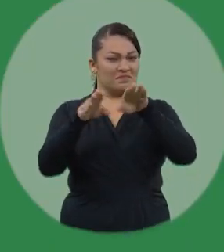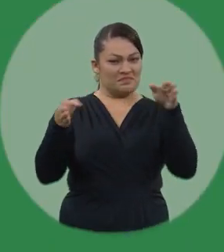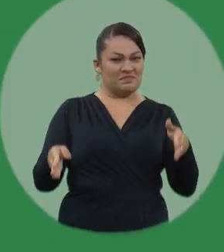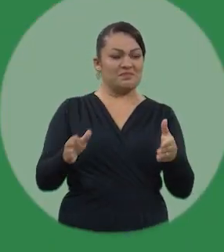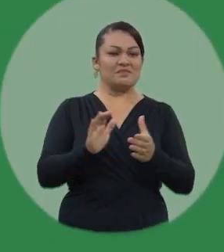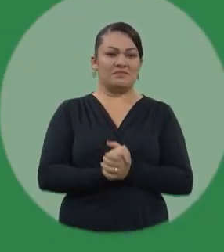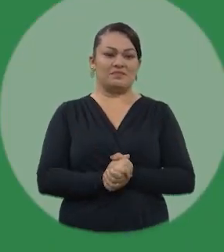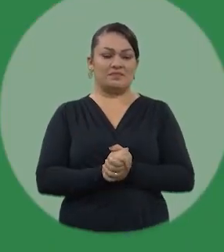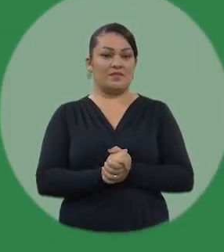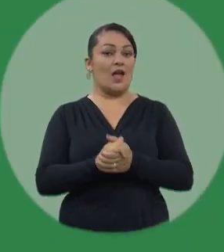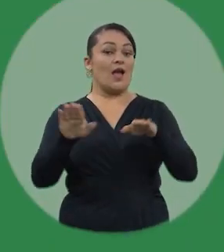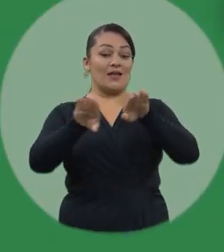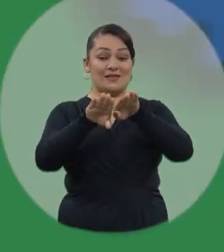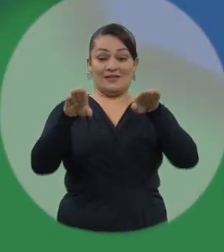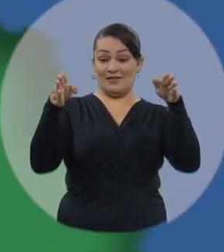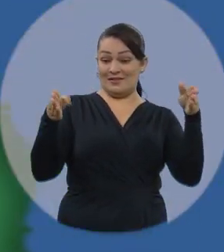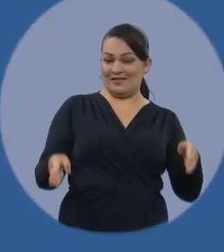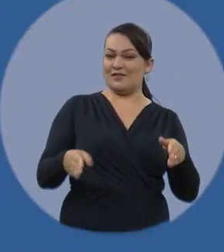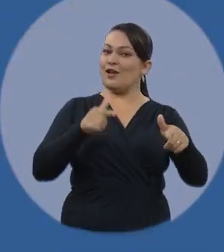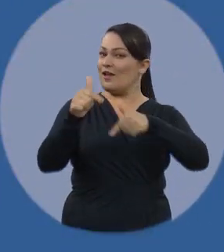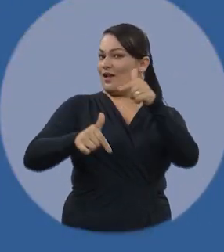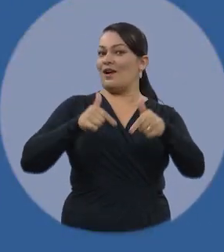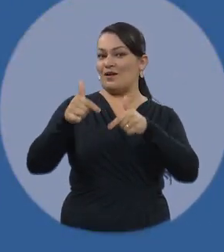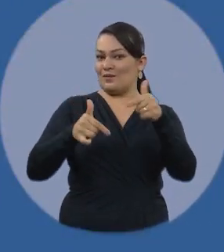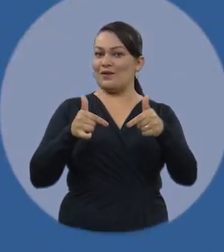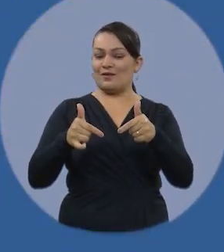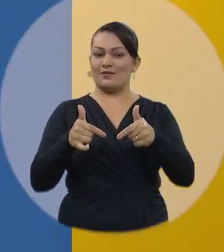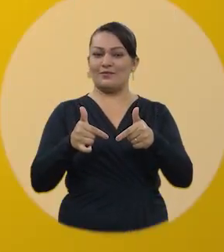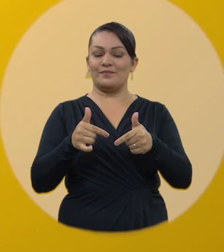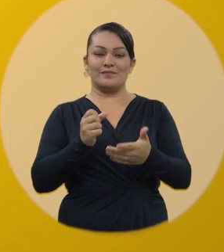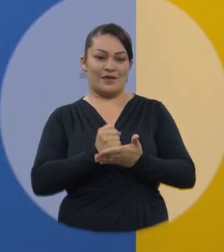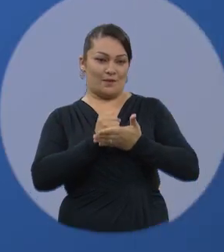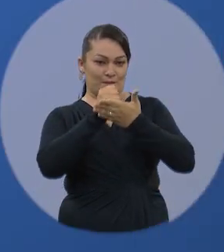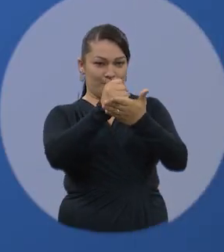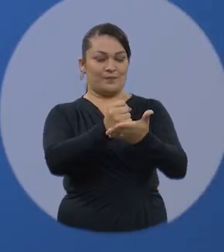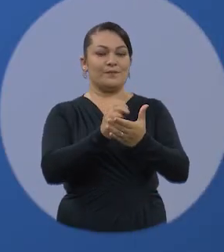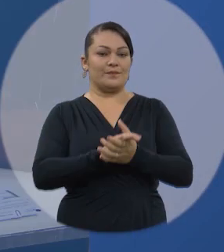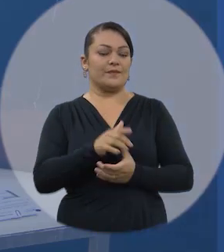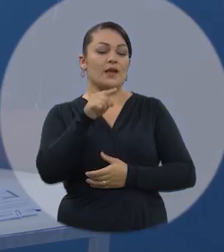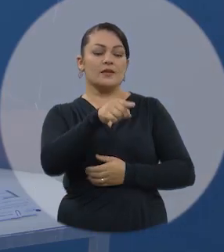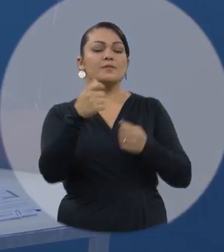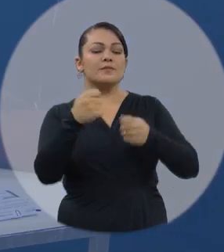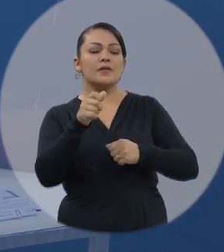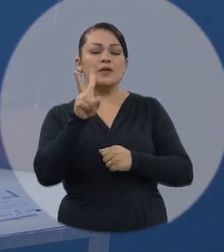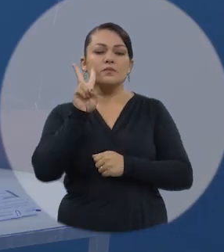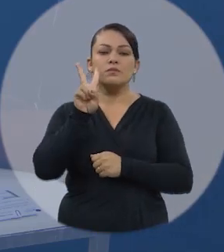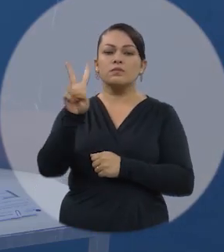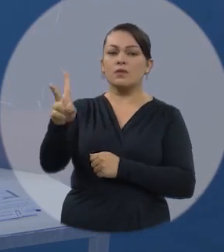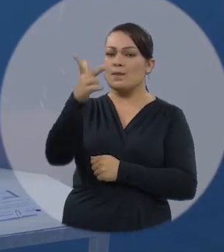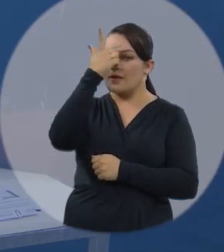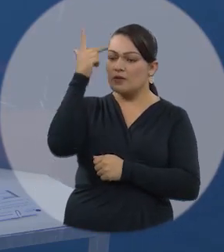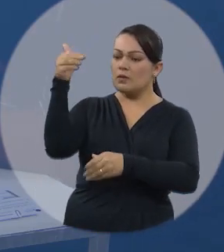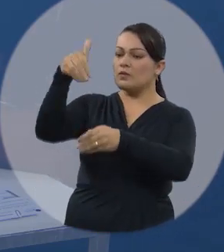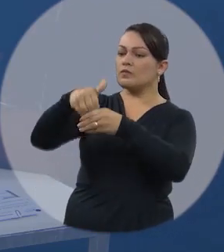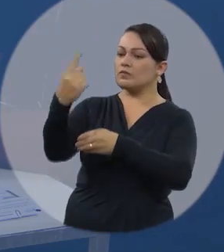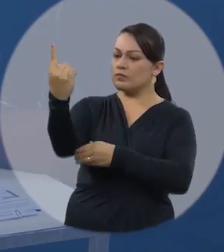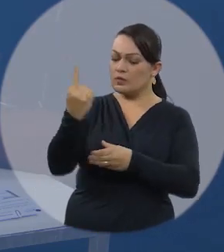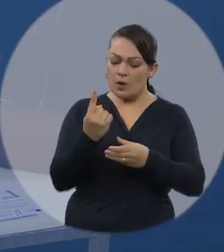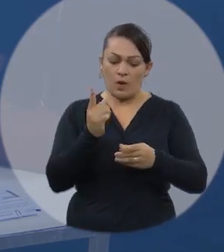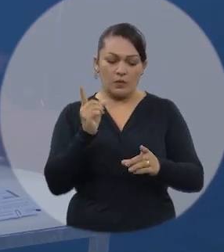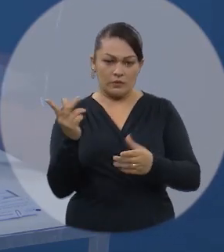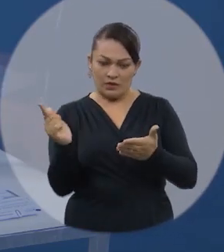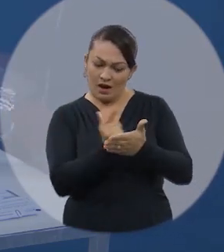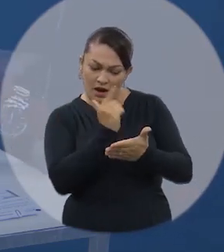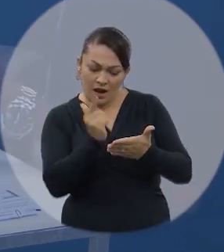Agora vou explicar as funções dos demais mesários. É papel dos mesários identificar o eleitor, localizar o nome dele